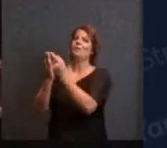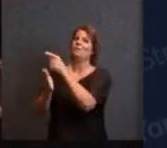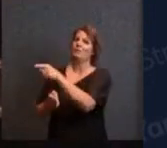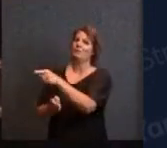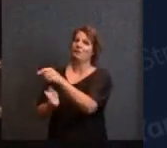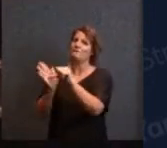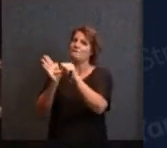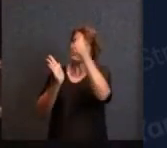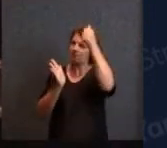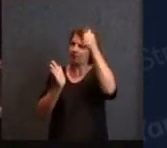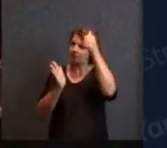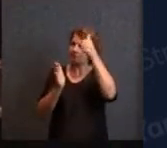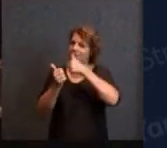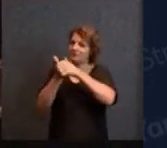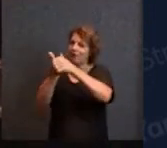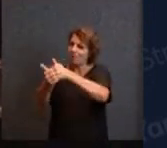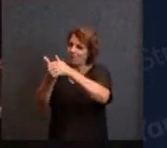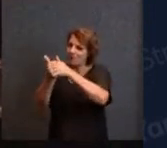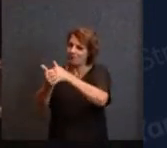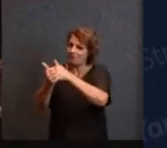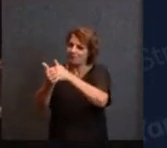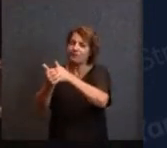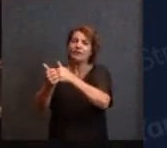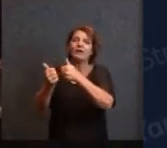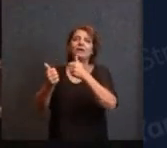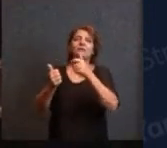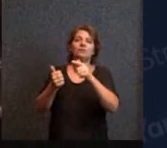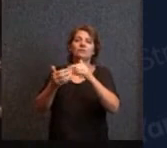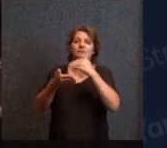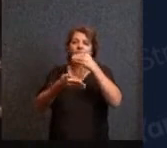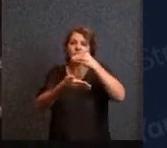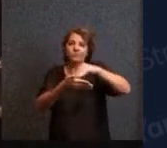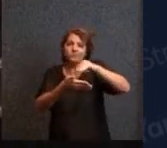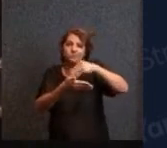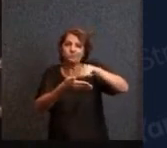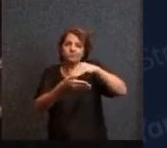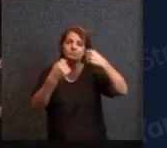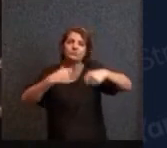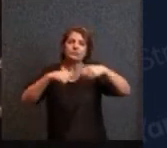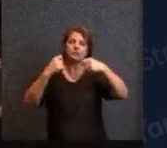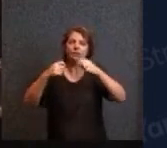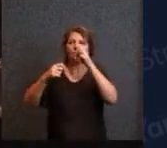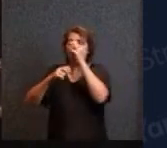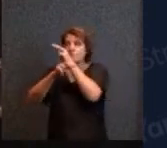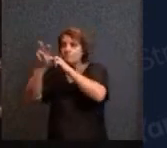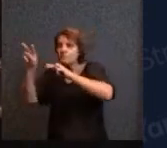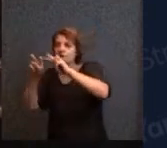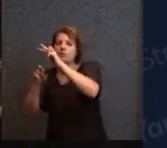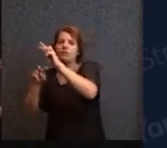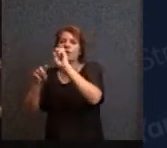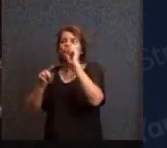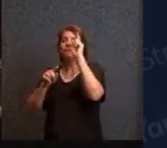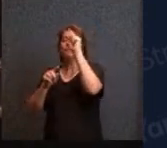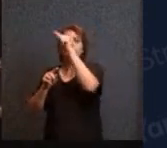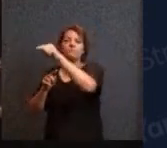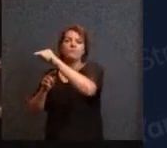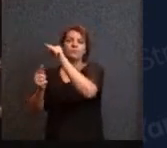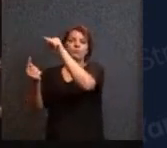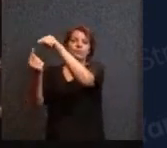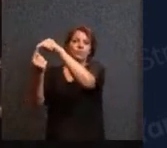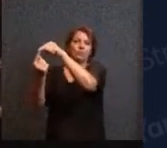escola. Então, a nível de secretaria, é preciso olhar para a escola, e é isso que